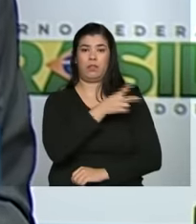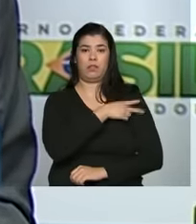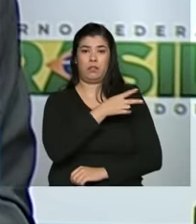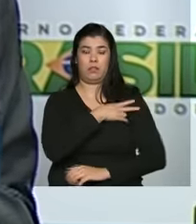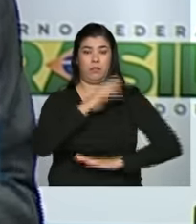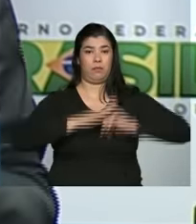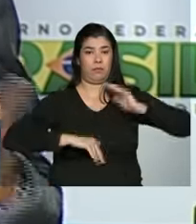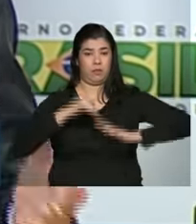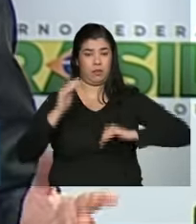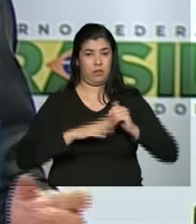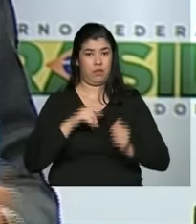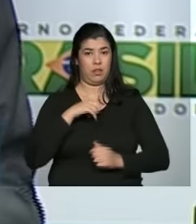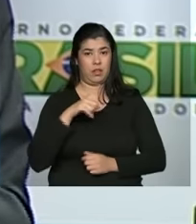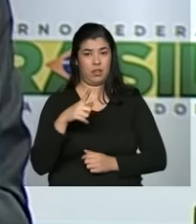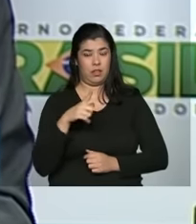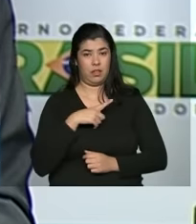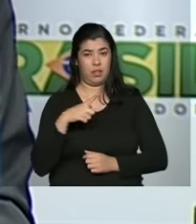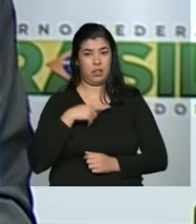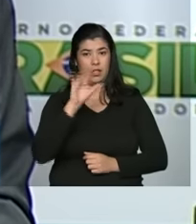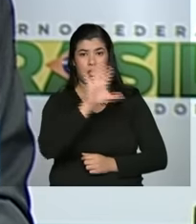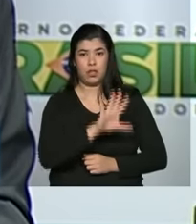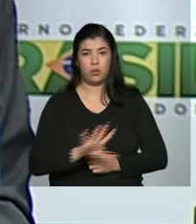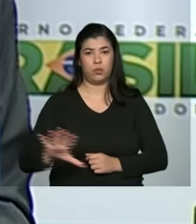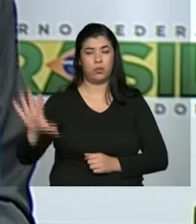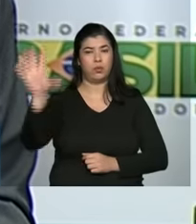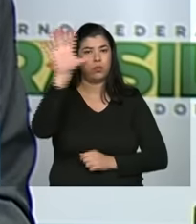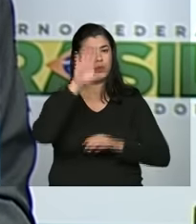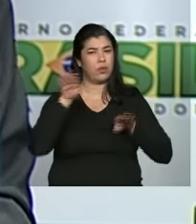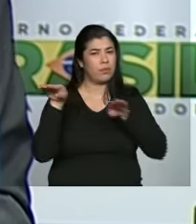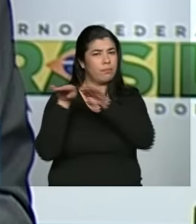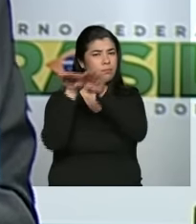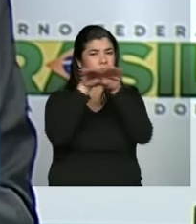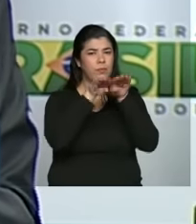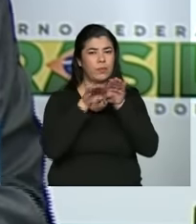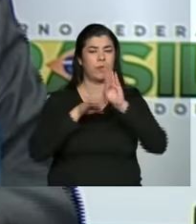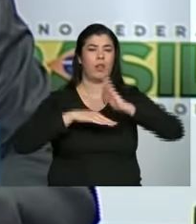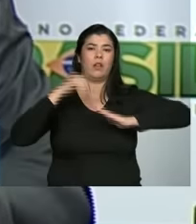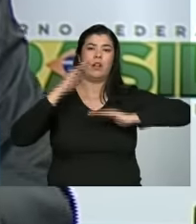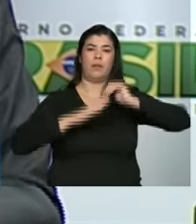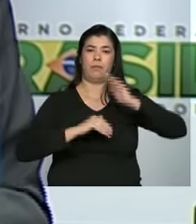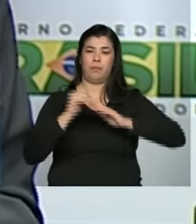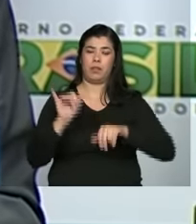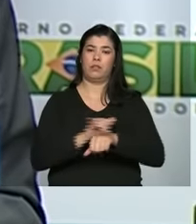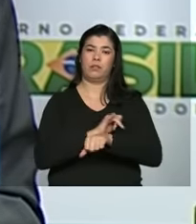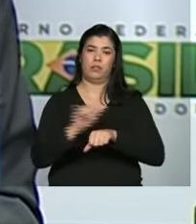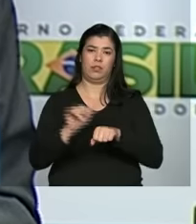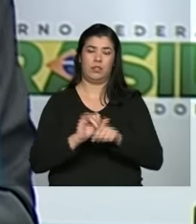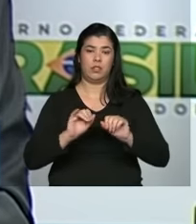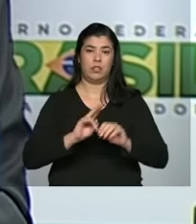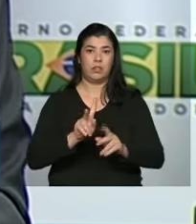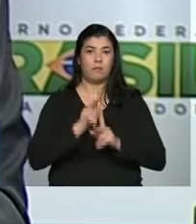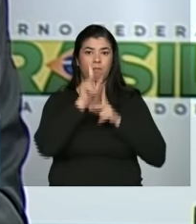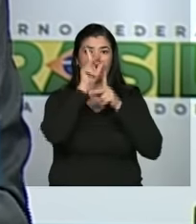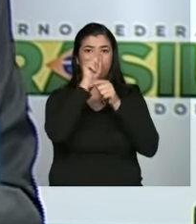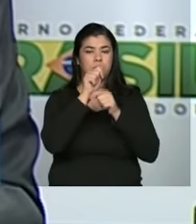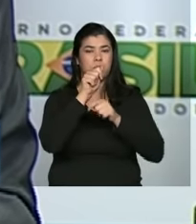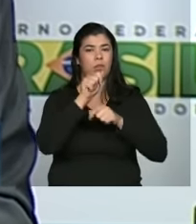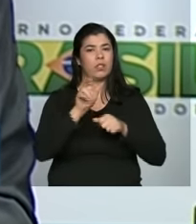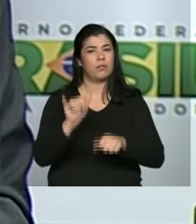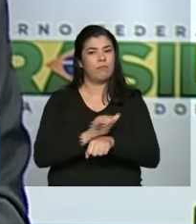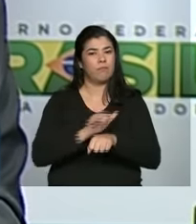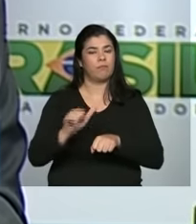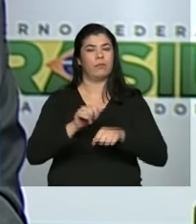que orizem em todo o país os procedimentos e fortaleçam a capacidade de fiscalização e de